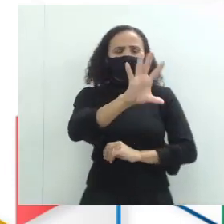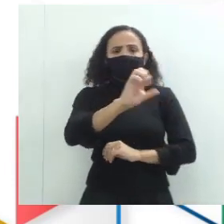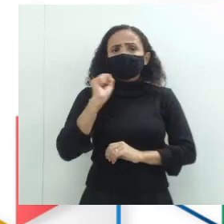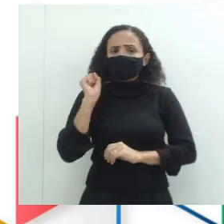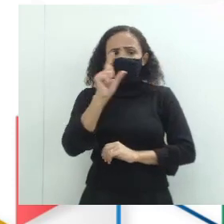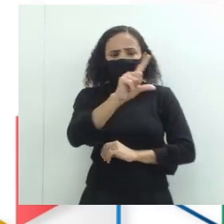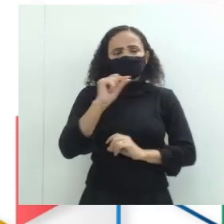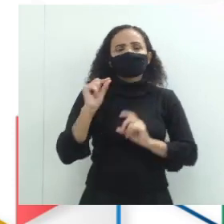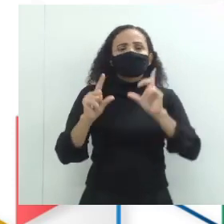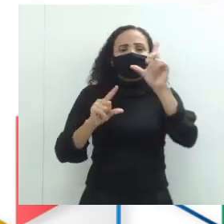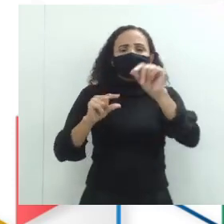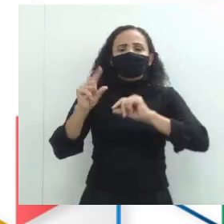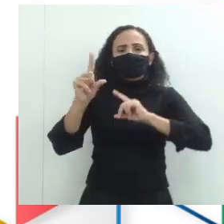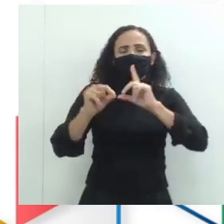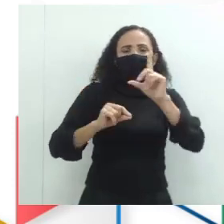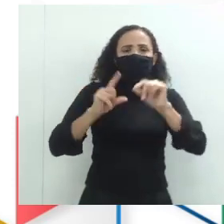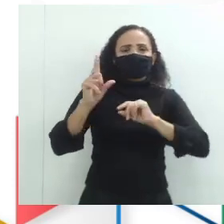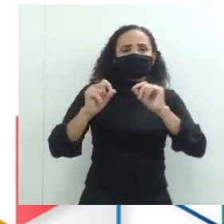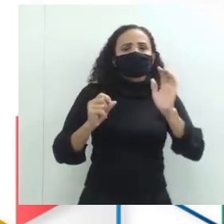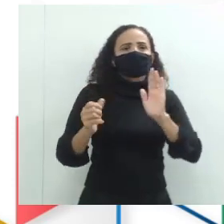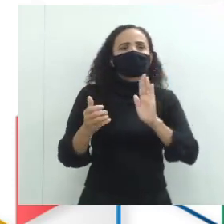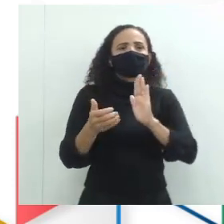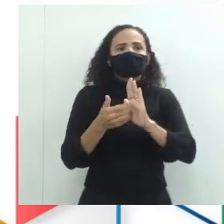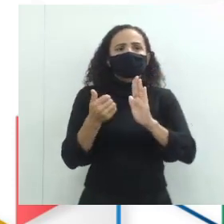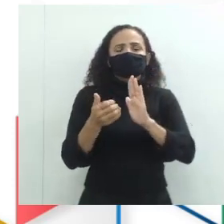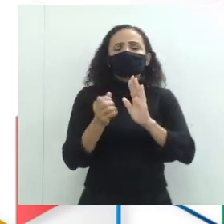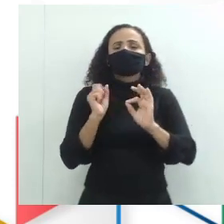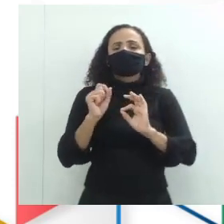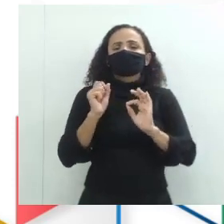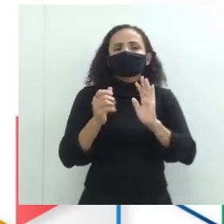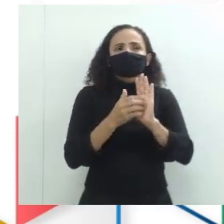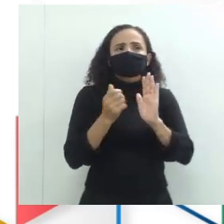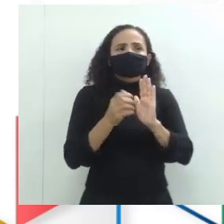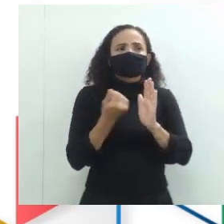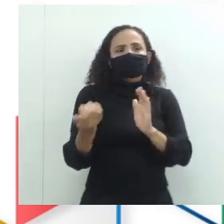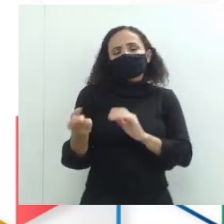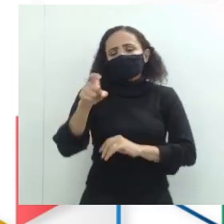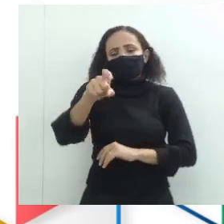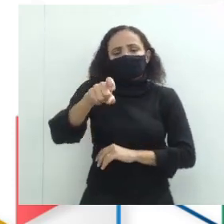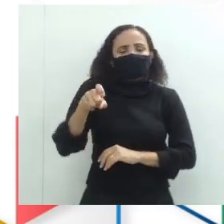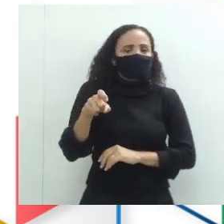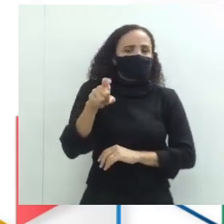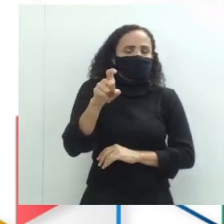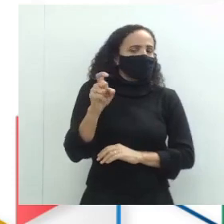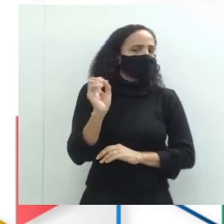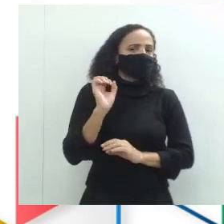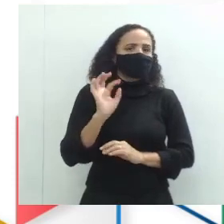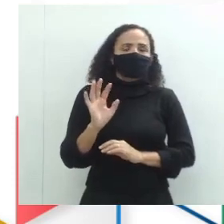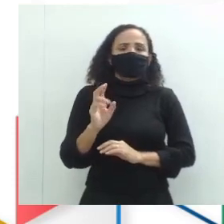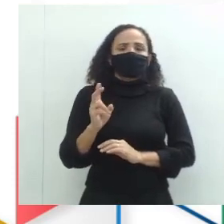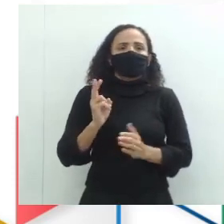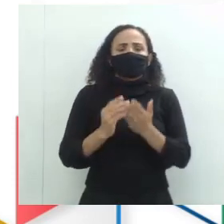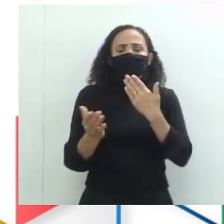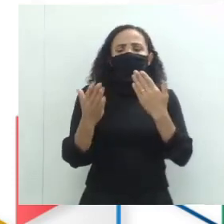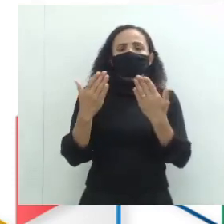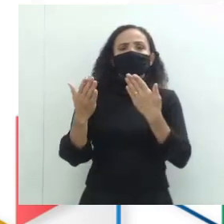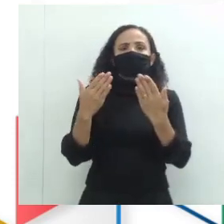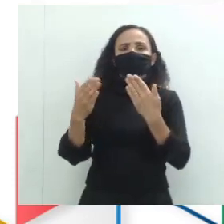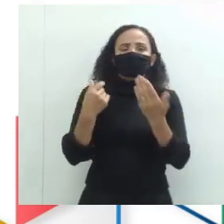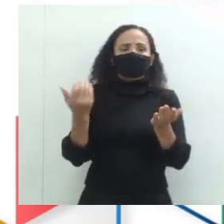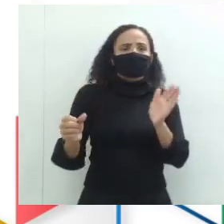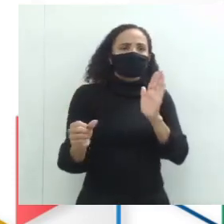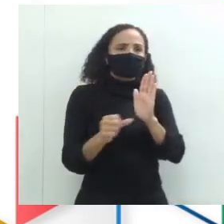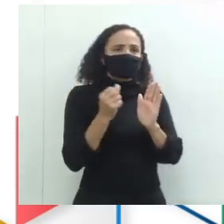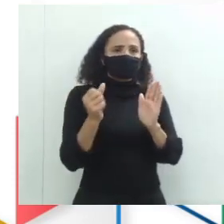quiser aí, isola o valor desconhecido, o x, tá? E vamos comparar com os outros.